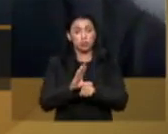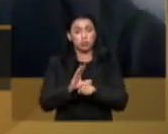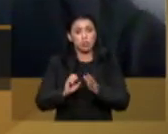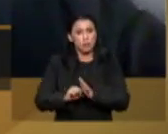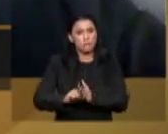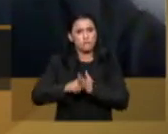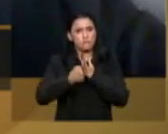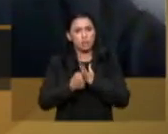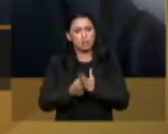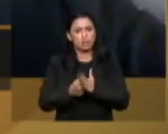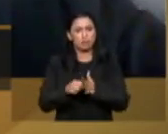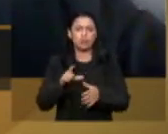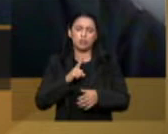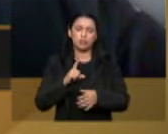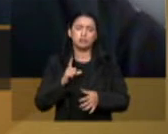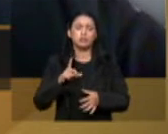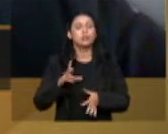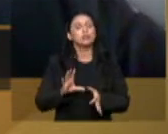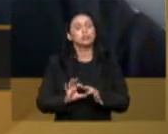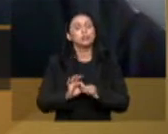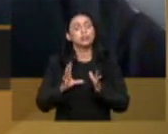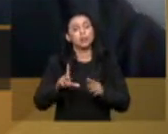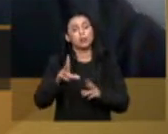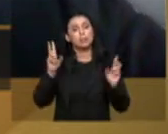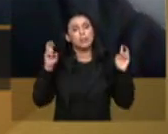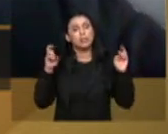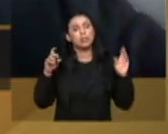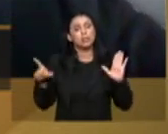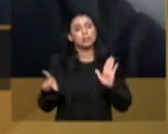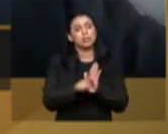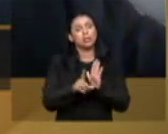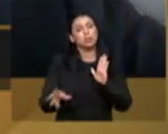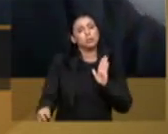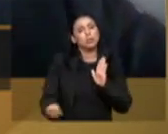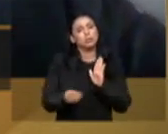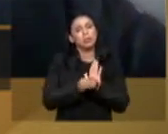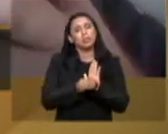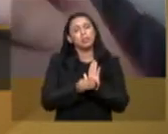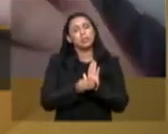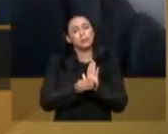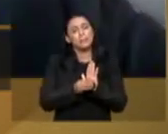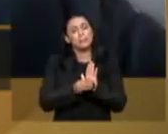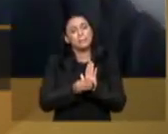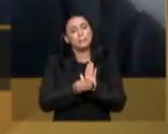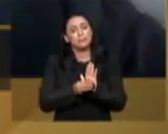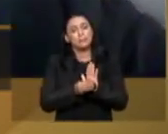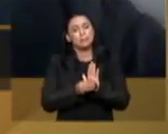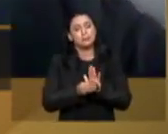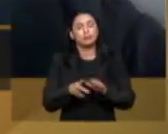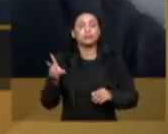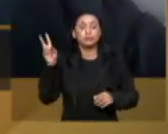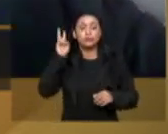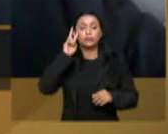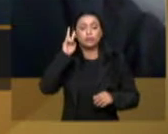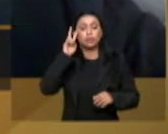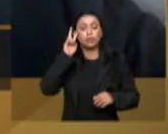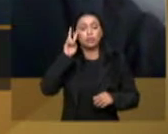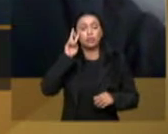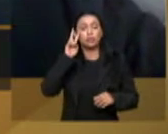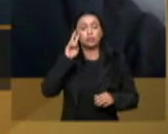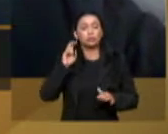veda esse tipo de delegação, diz lá, em matéria de lei complementar. Não quero cansar a corte, relendo quais são